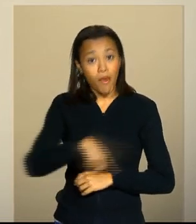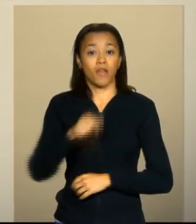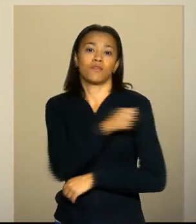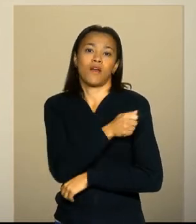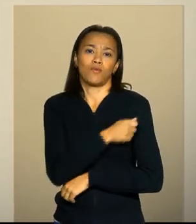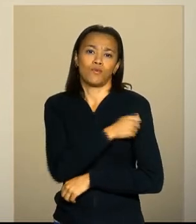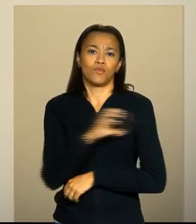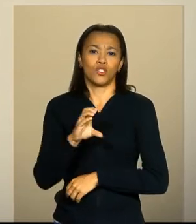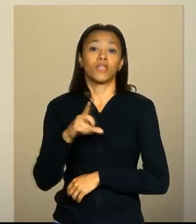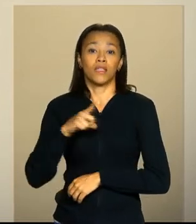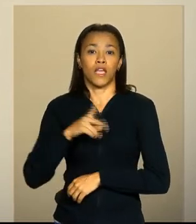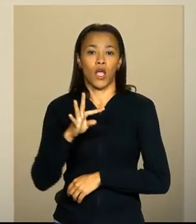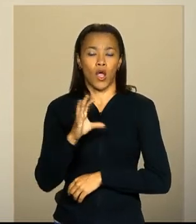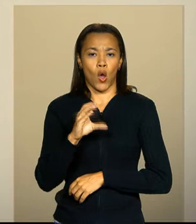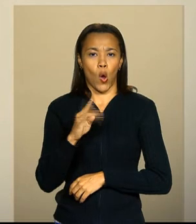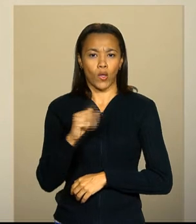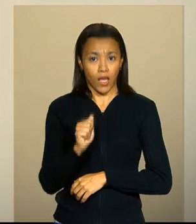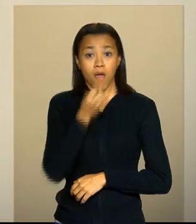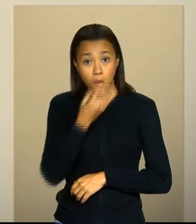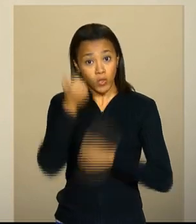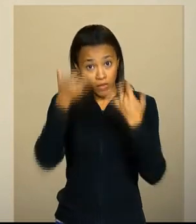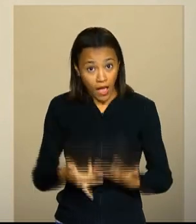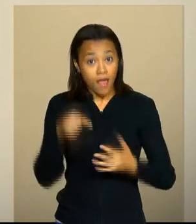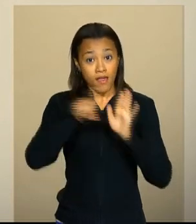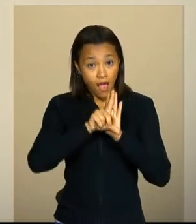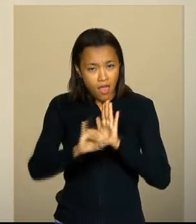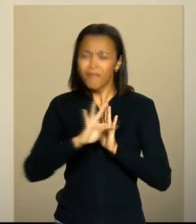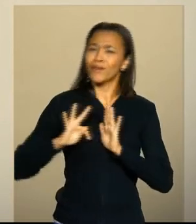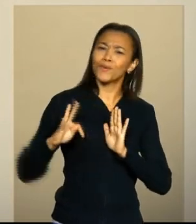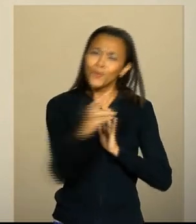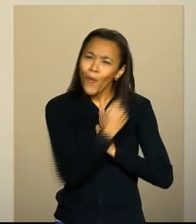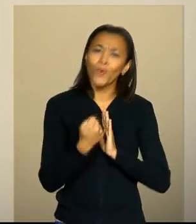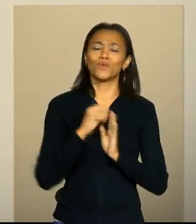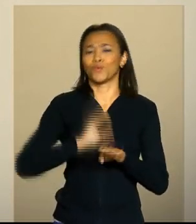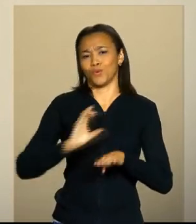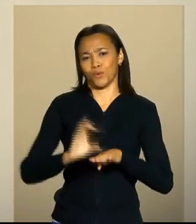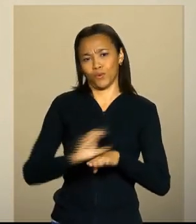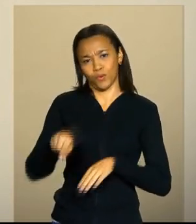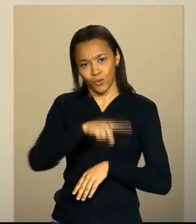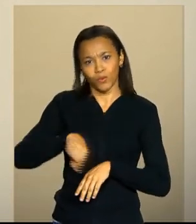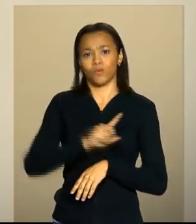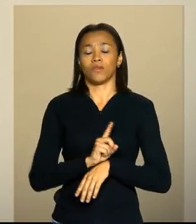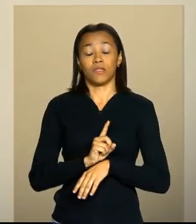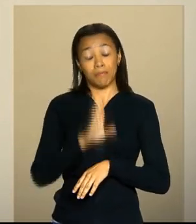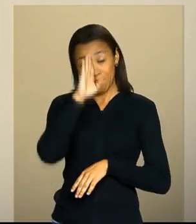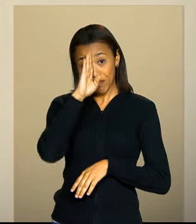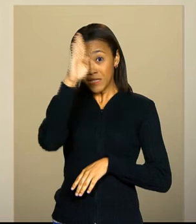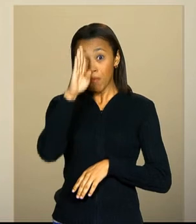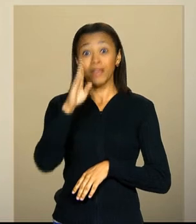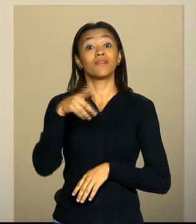cotistas é bom ressaltar Luciano que a lei vale para todos os cursos inclusive